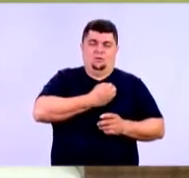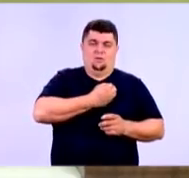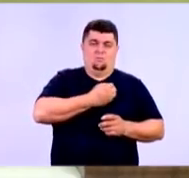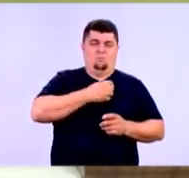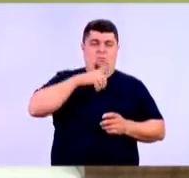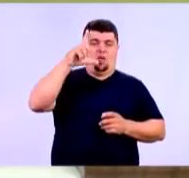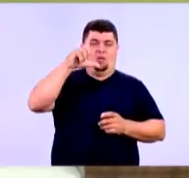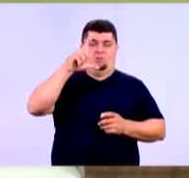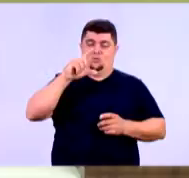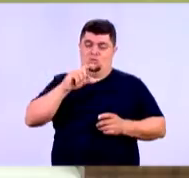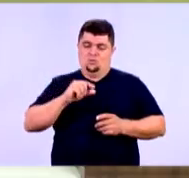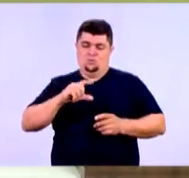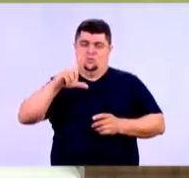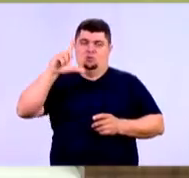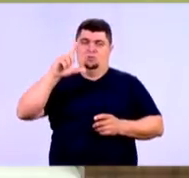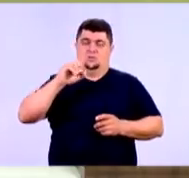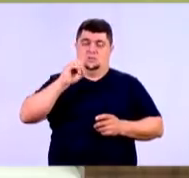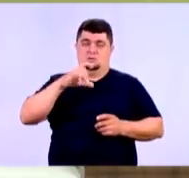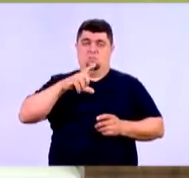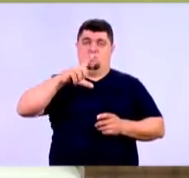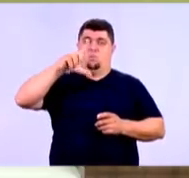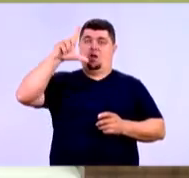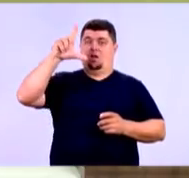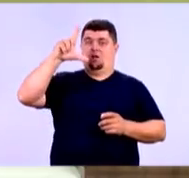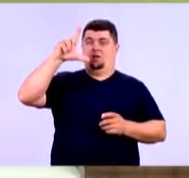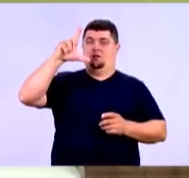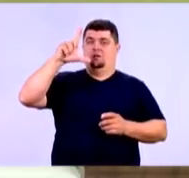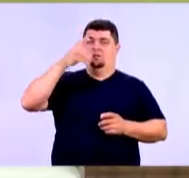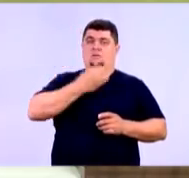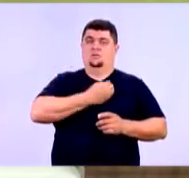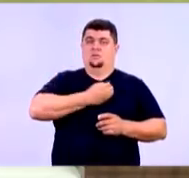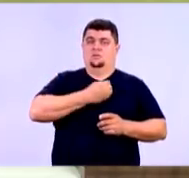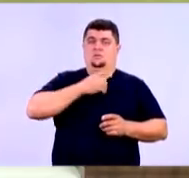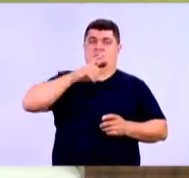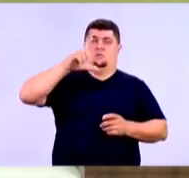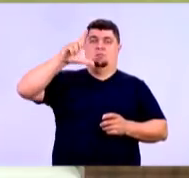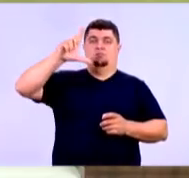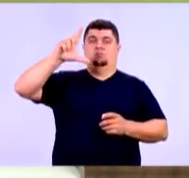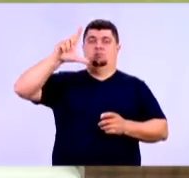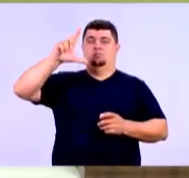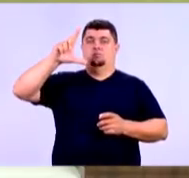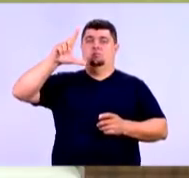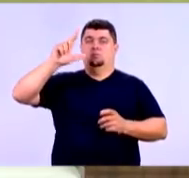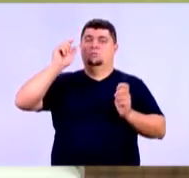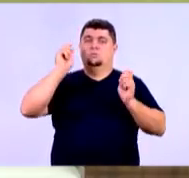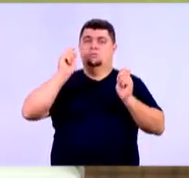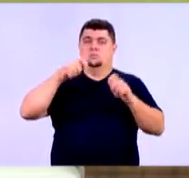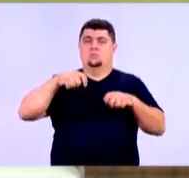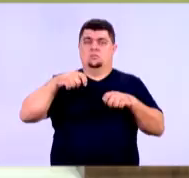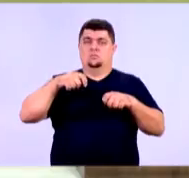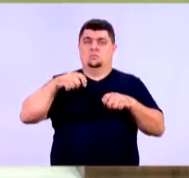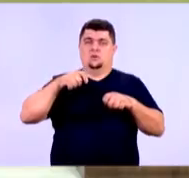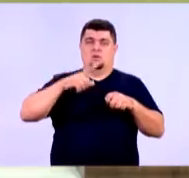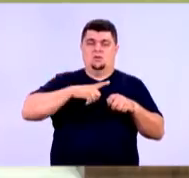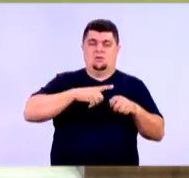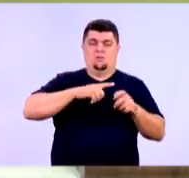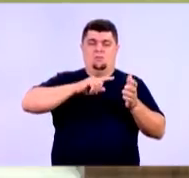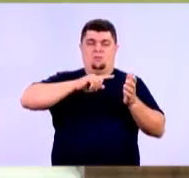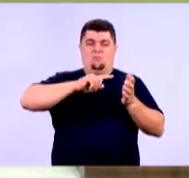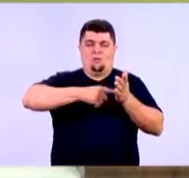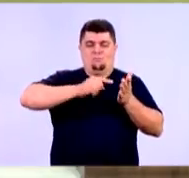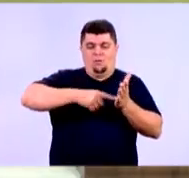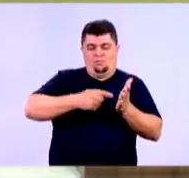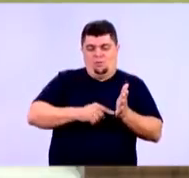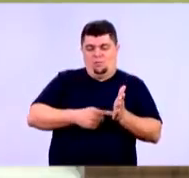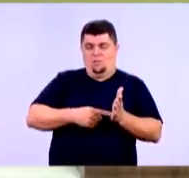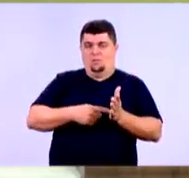maior ou menor na hora de conceder o crédito, né? Se a sua pontuação, digamos, for elevada, quer dizer que você tem várias marquinhas ali no seu histórico,